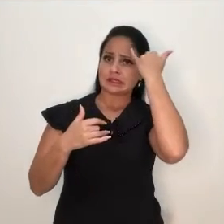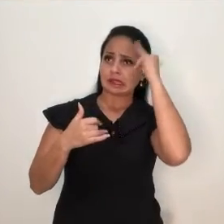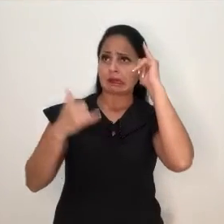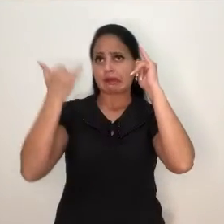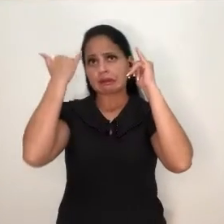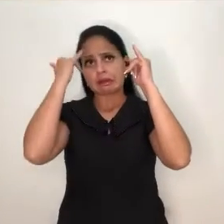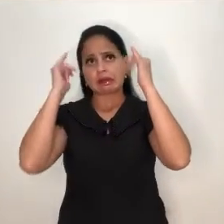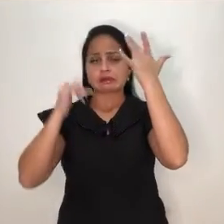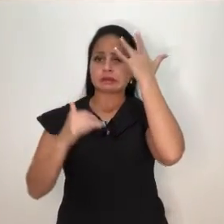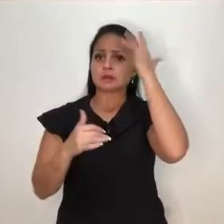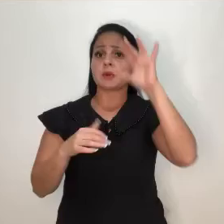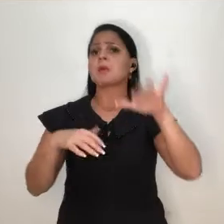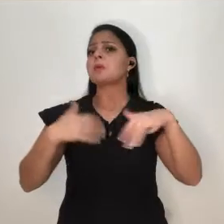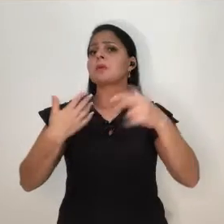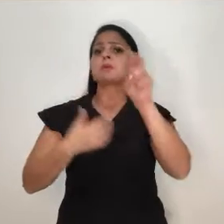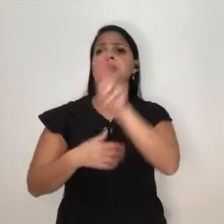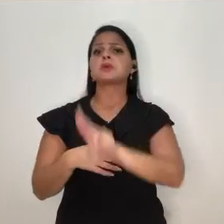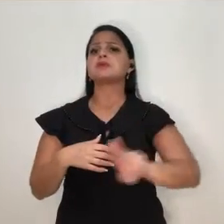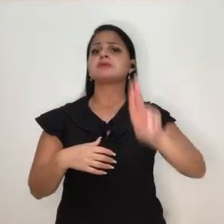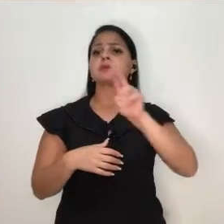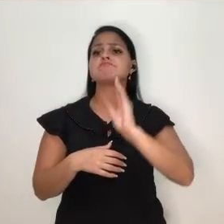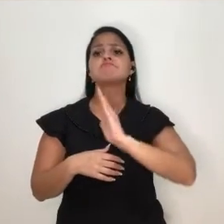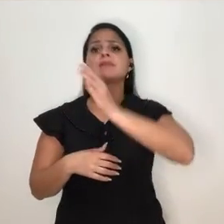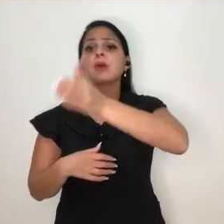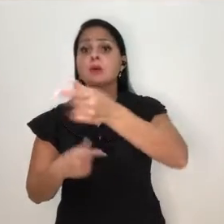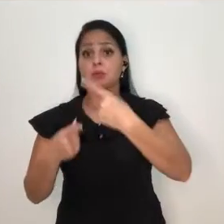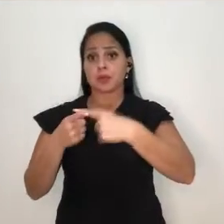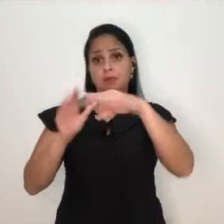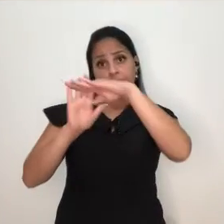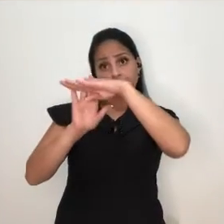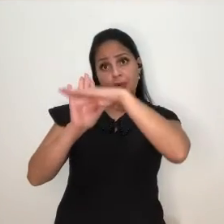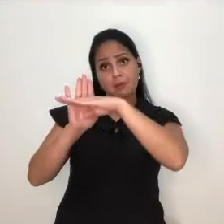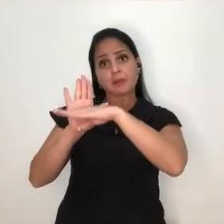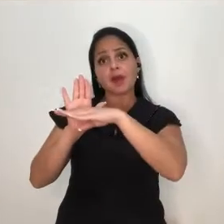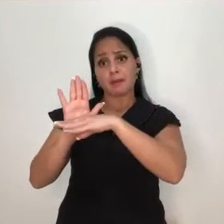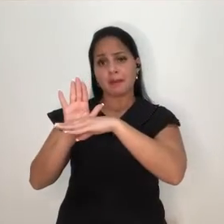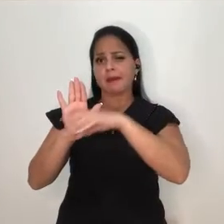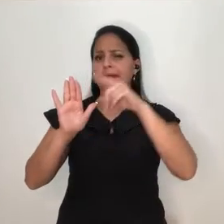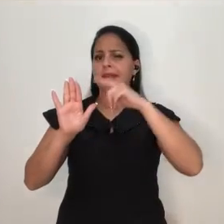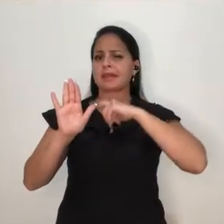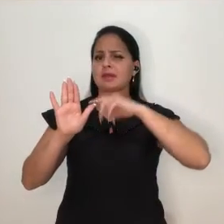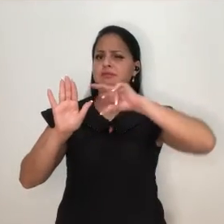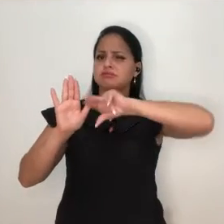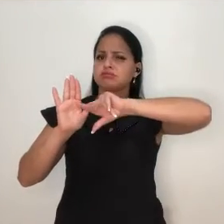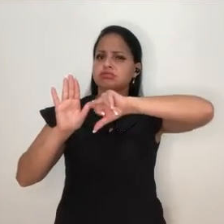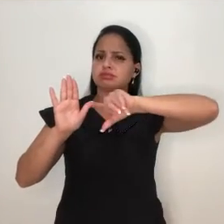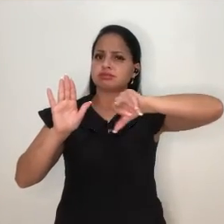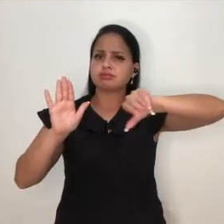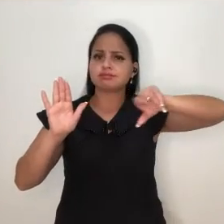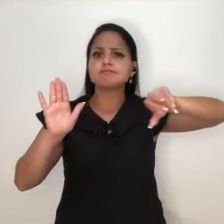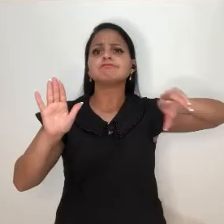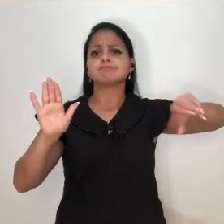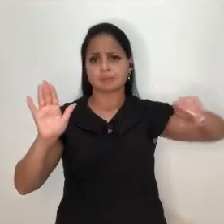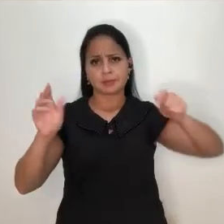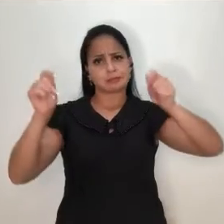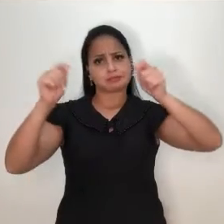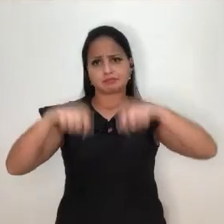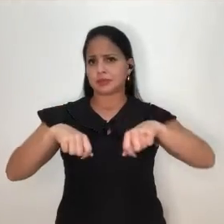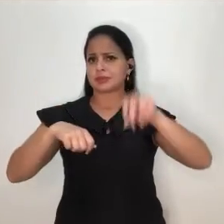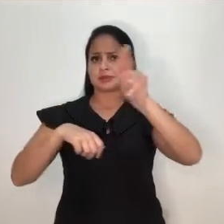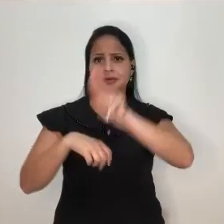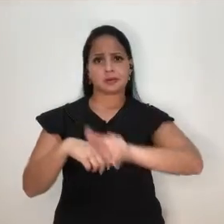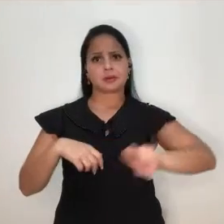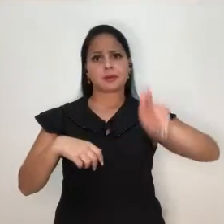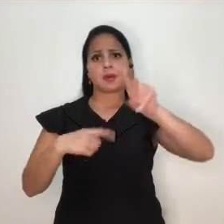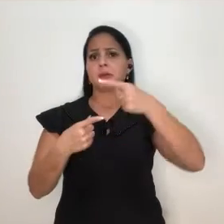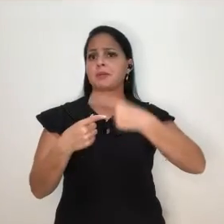indecisa a respeito de qual universidade ir, porque o programa, ele oferece uma ampla opção de